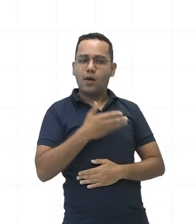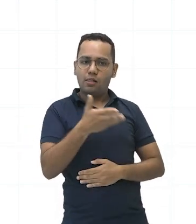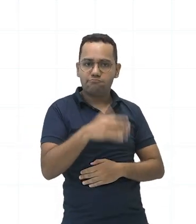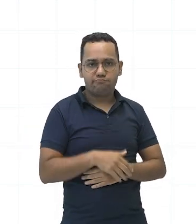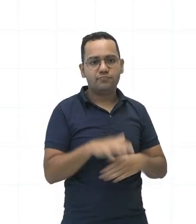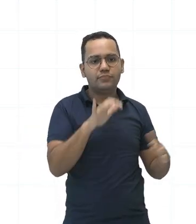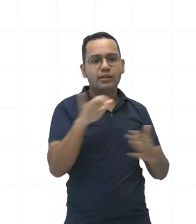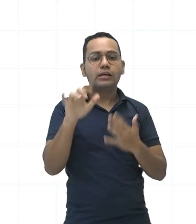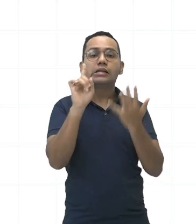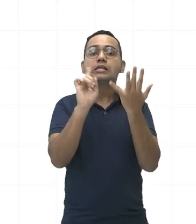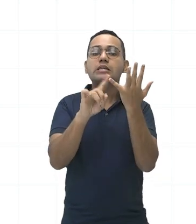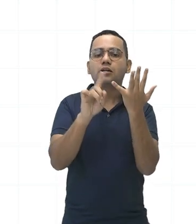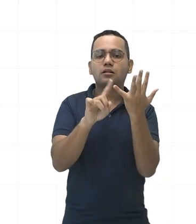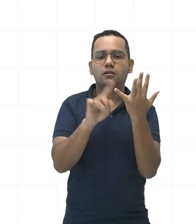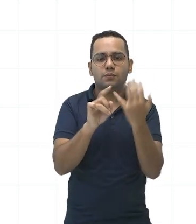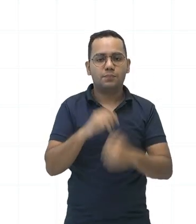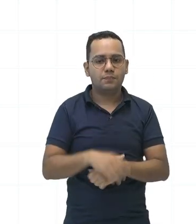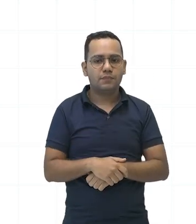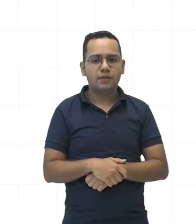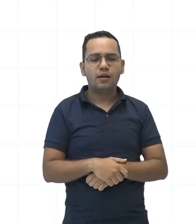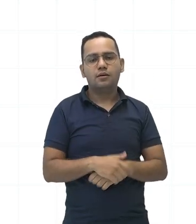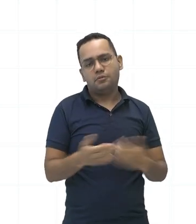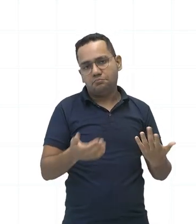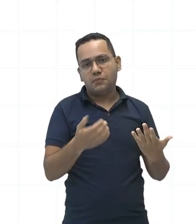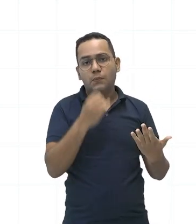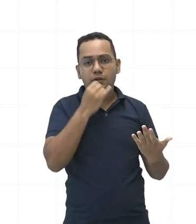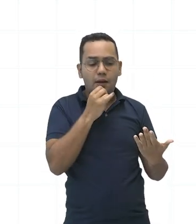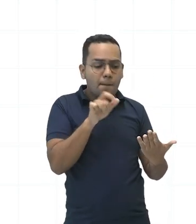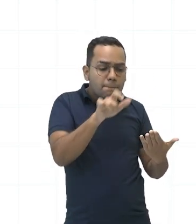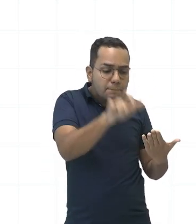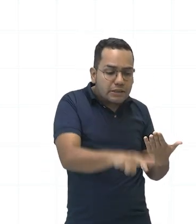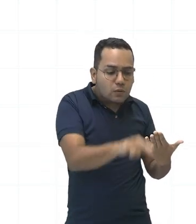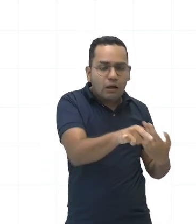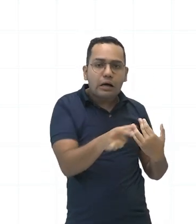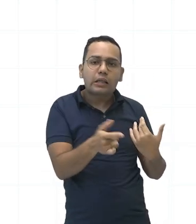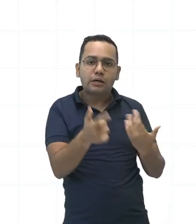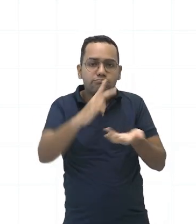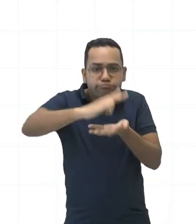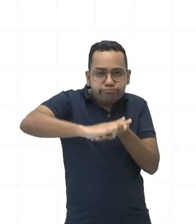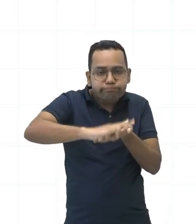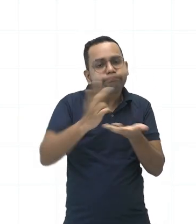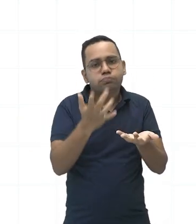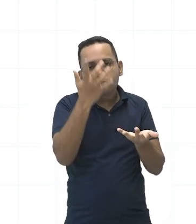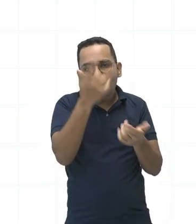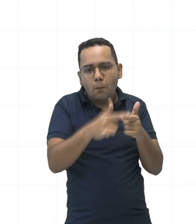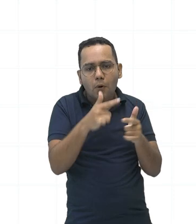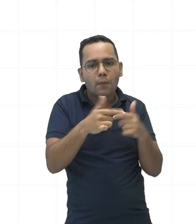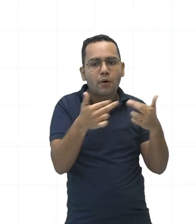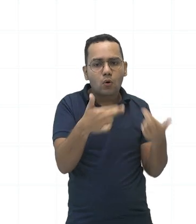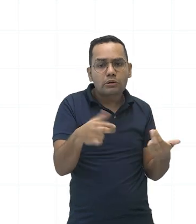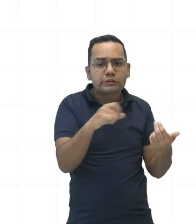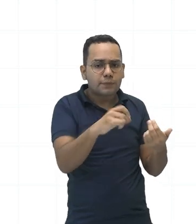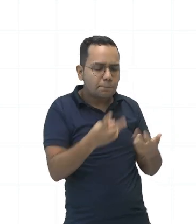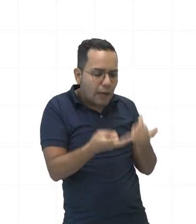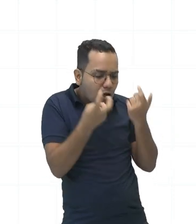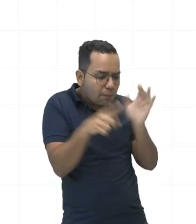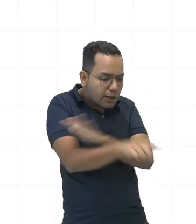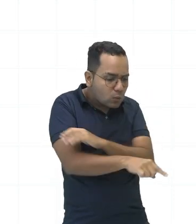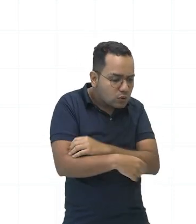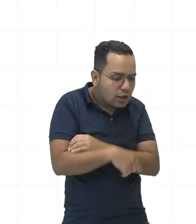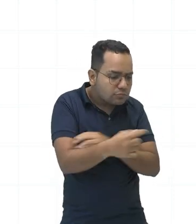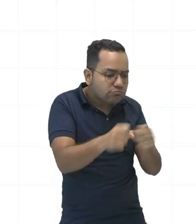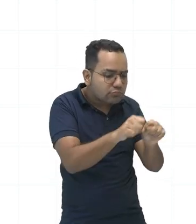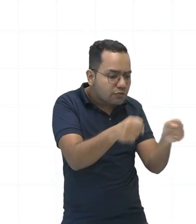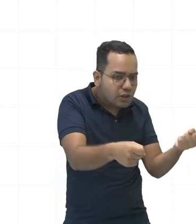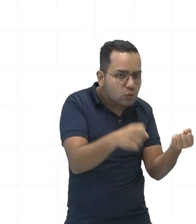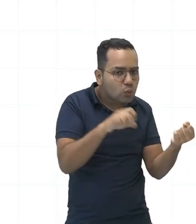uma das vítimas, ver se eles têm fraturas, se têm feridas, hemorragias ou se todos estão conscientes, tá?